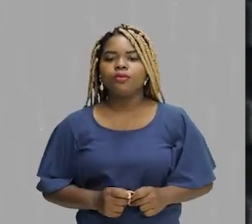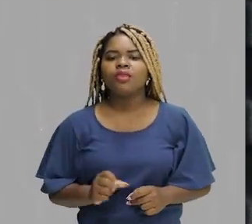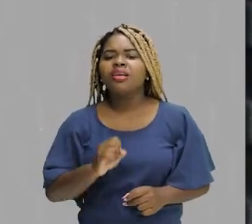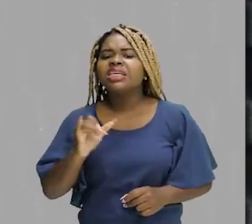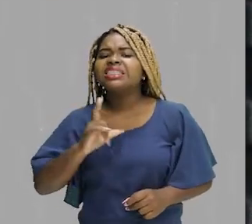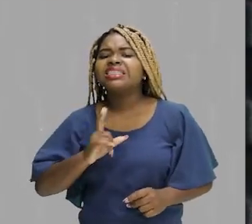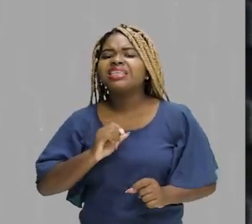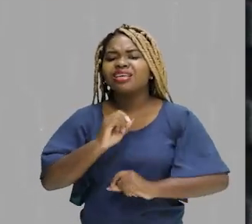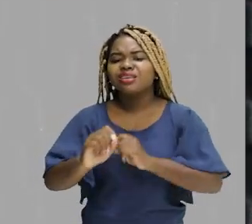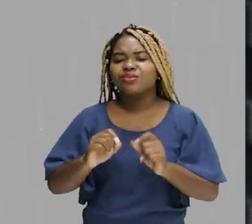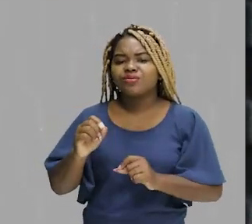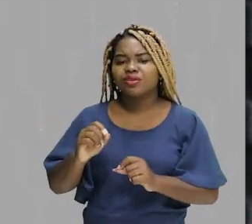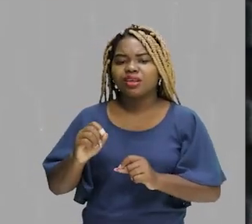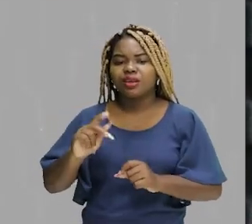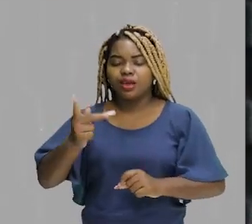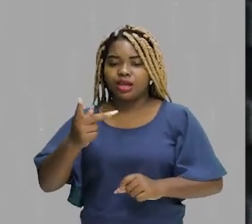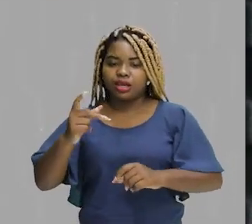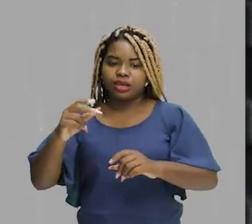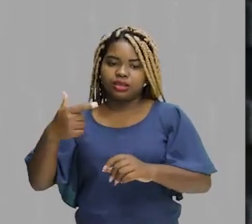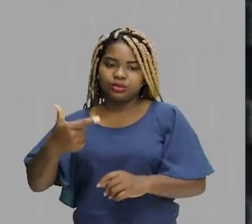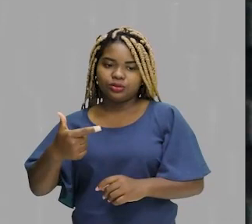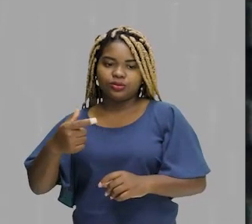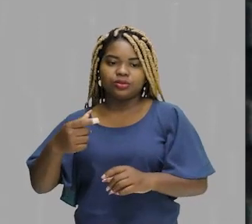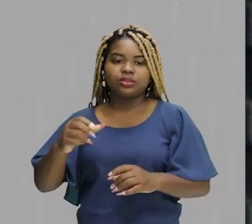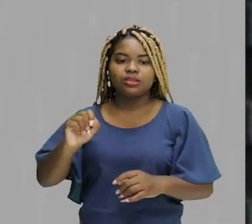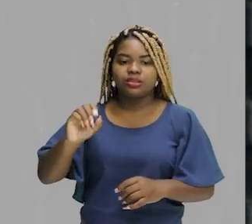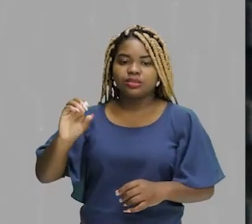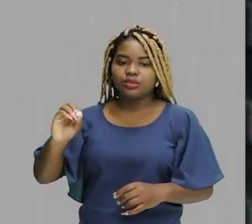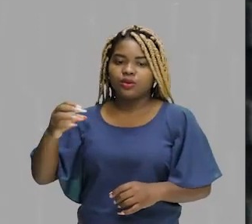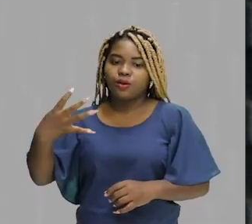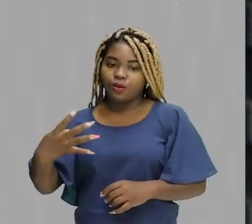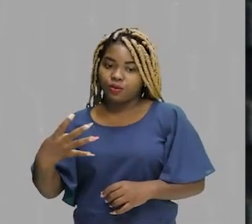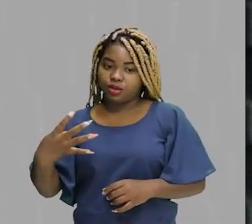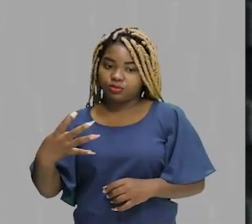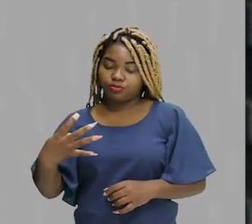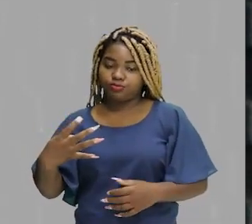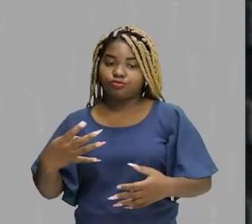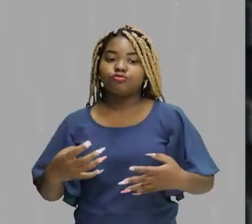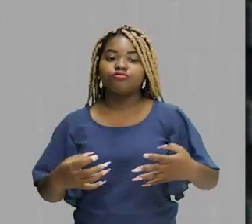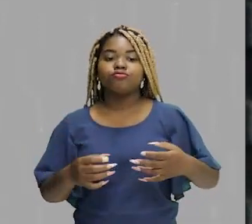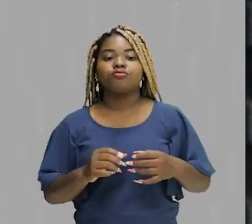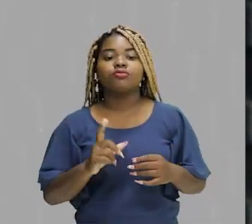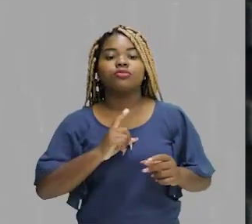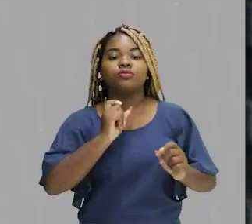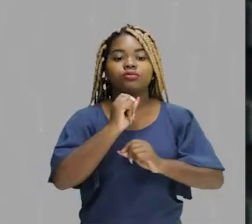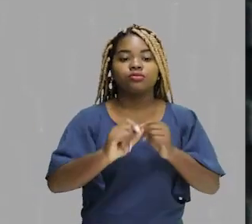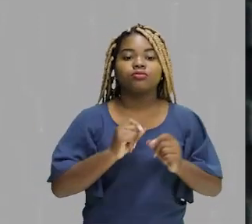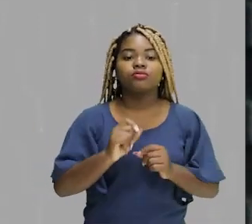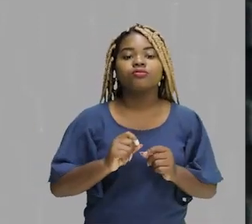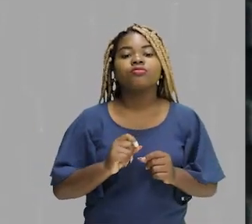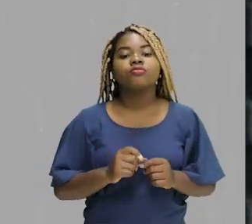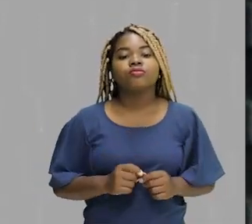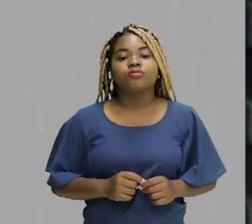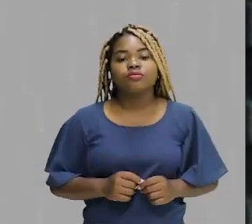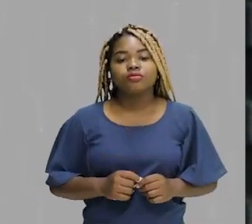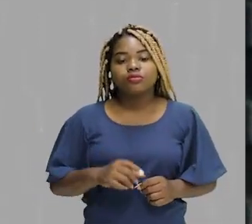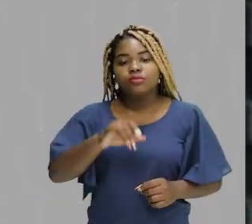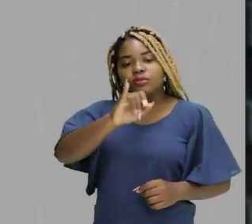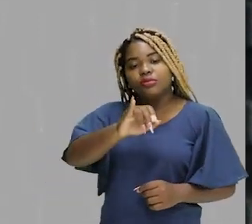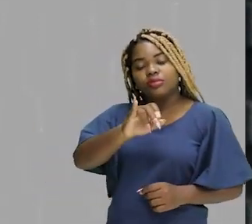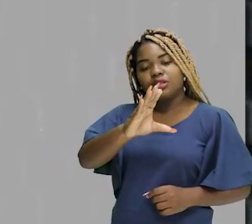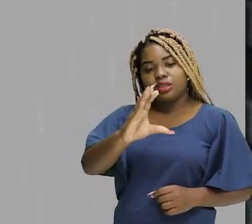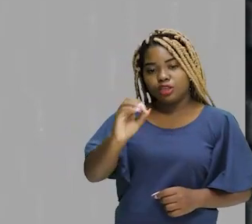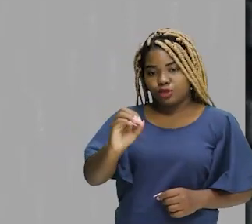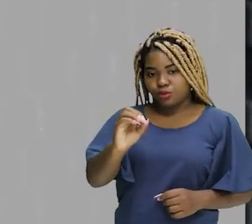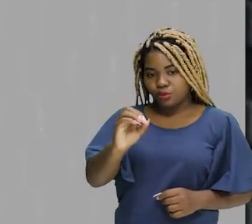o H2SO4, que é o ácido sulfúrico, então eu vou pegar essa terminação ico,